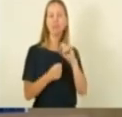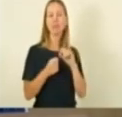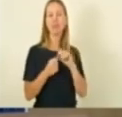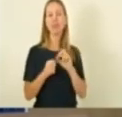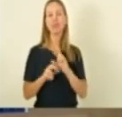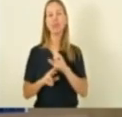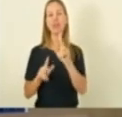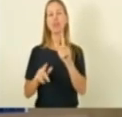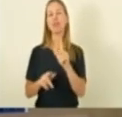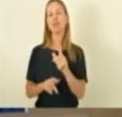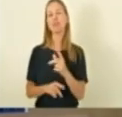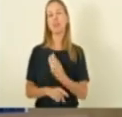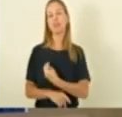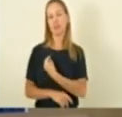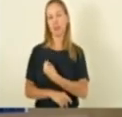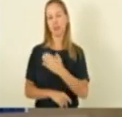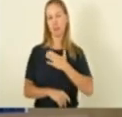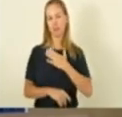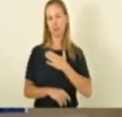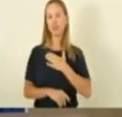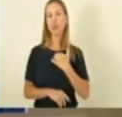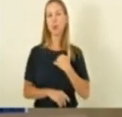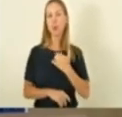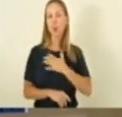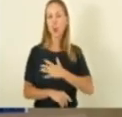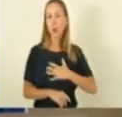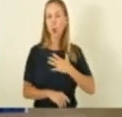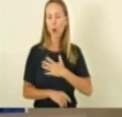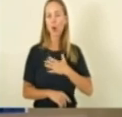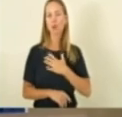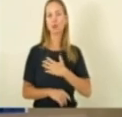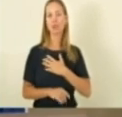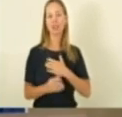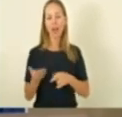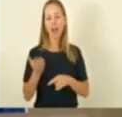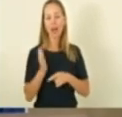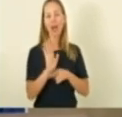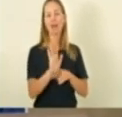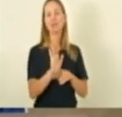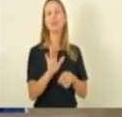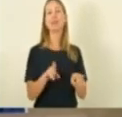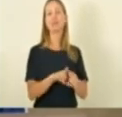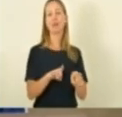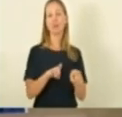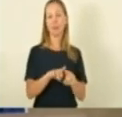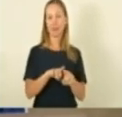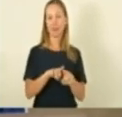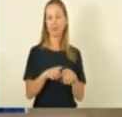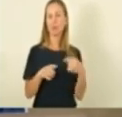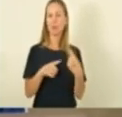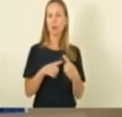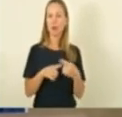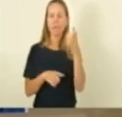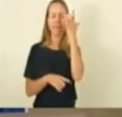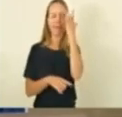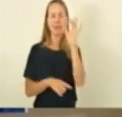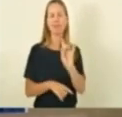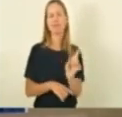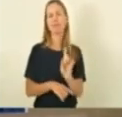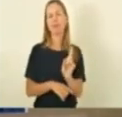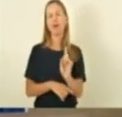na minha vida, e eu posso fazer diferença na vida delas também, porque assim, não está fácil